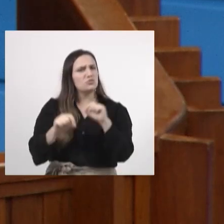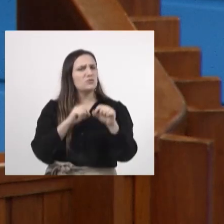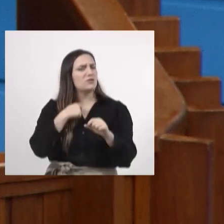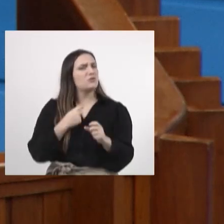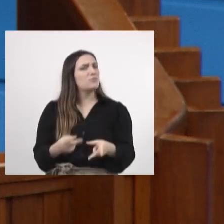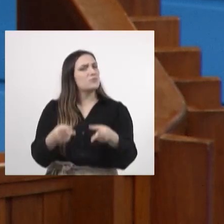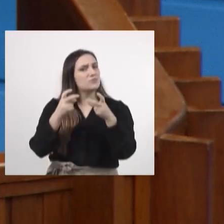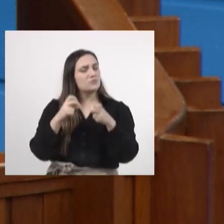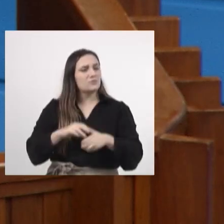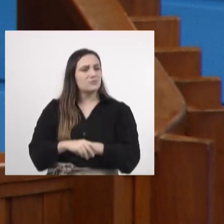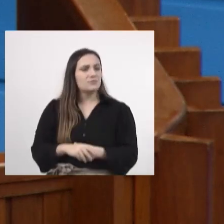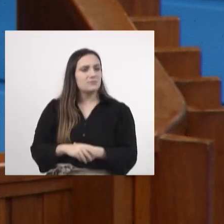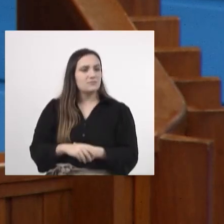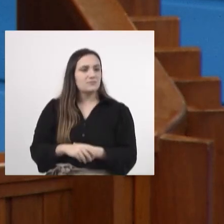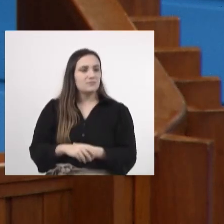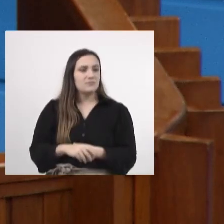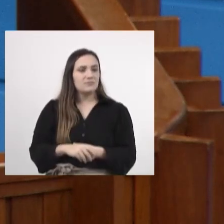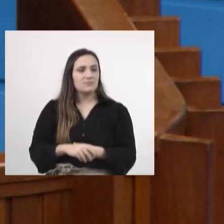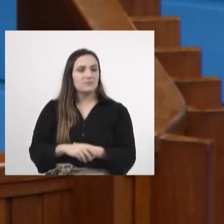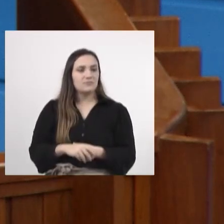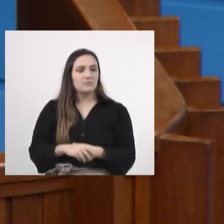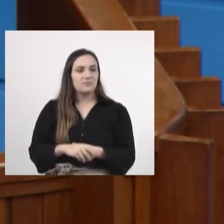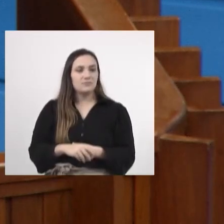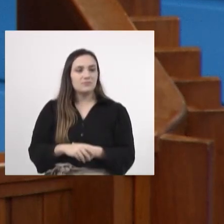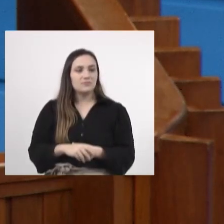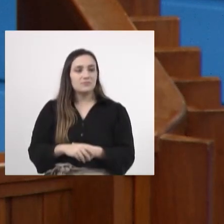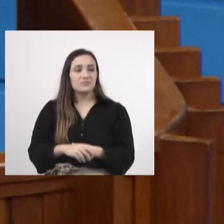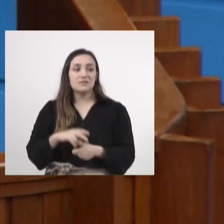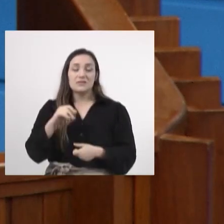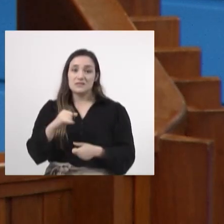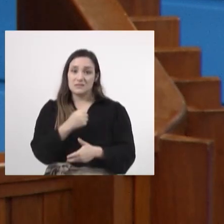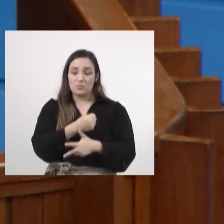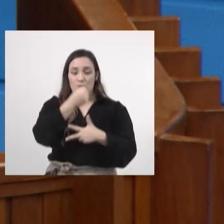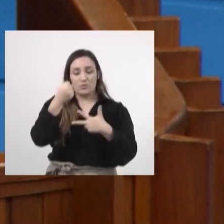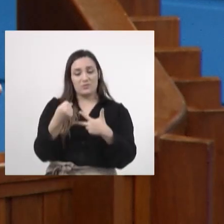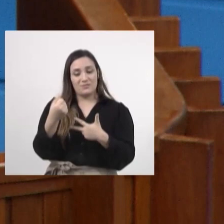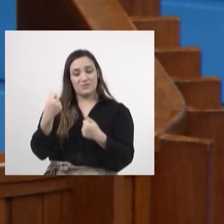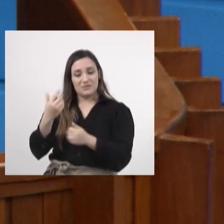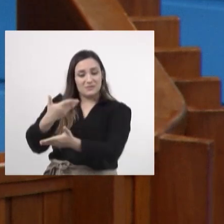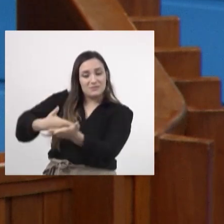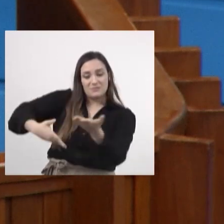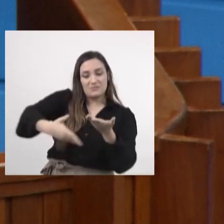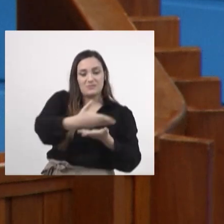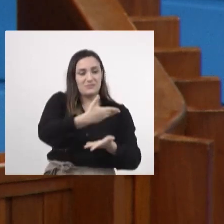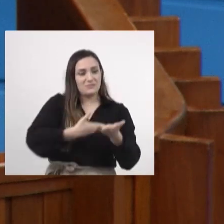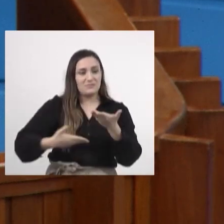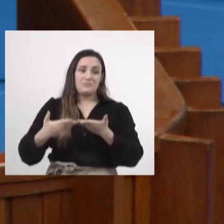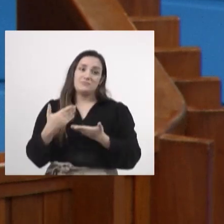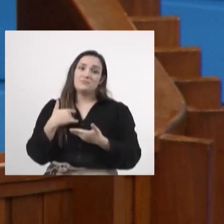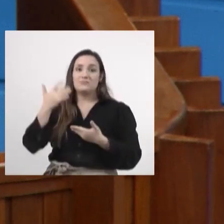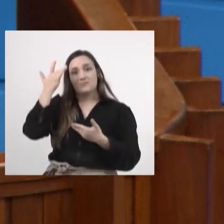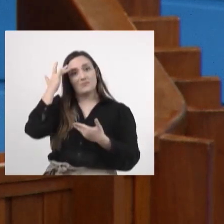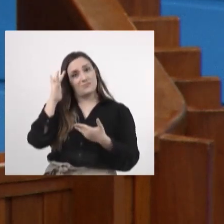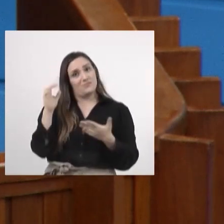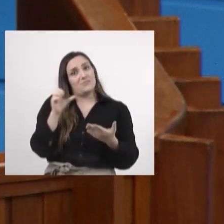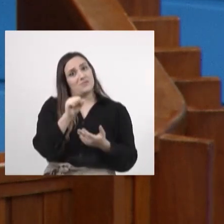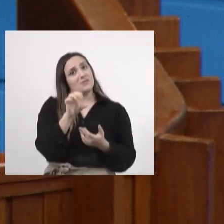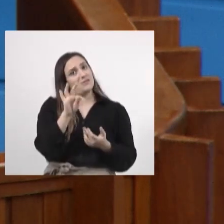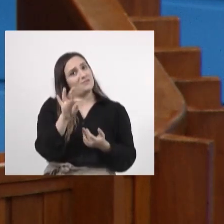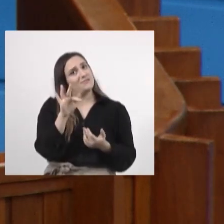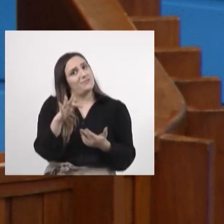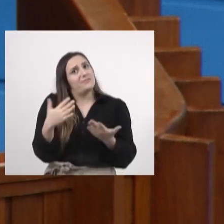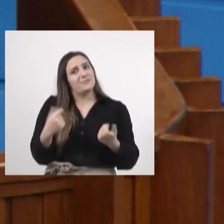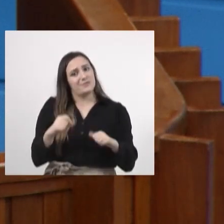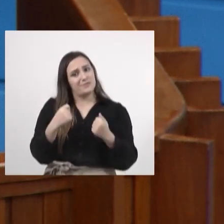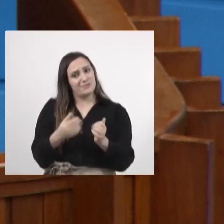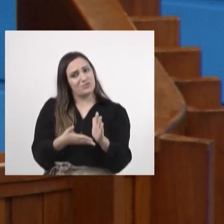visão, se os poderes são harmônicos, eu acho que o STF, no mínimo,